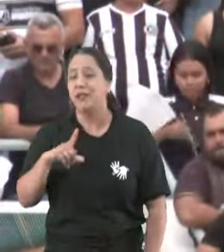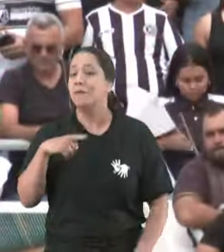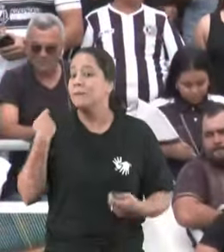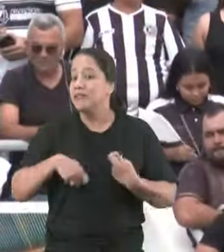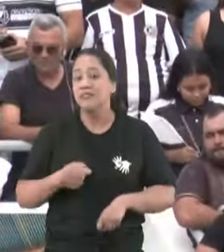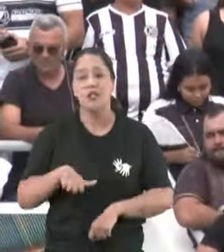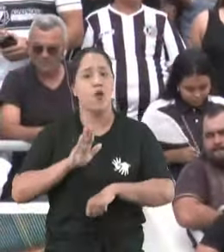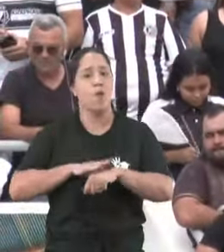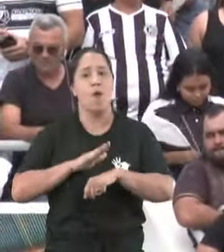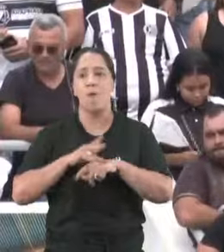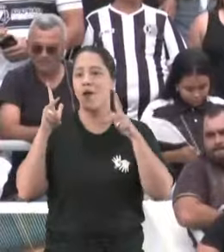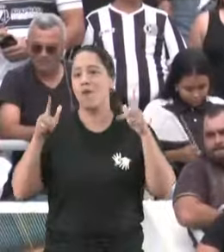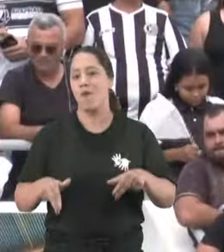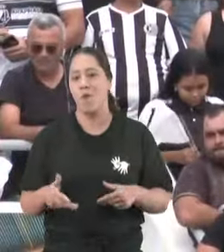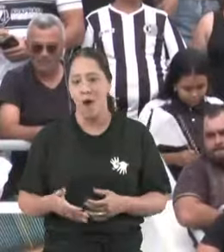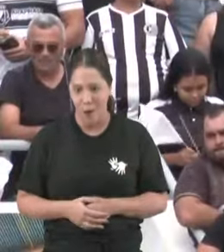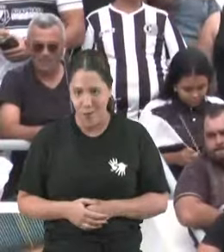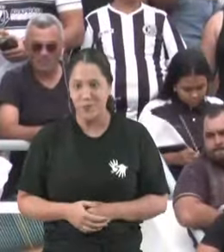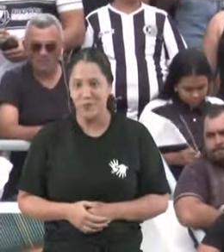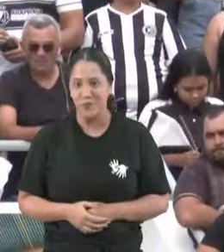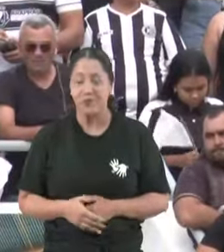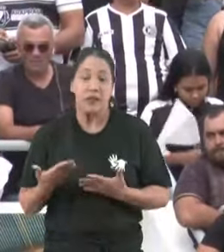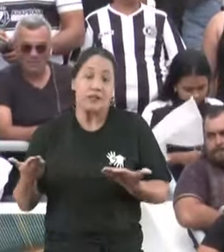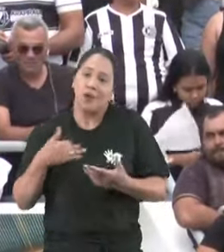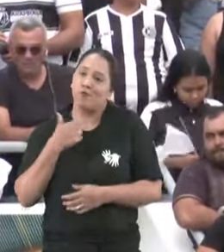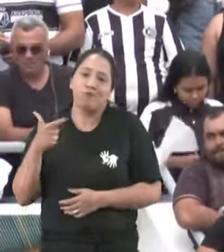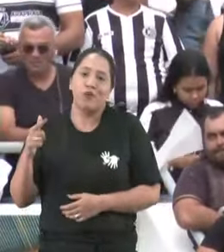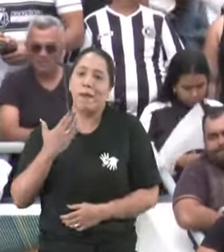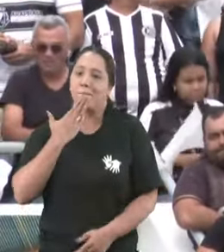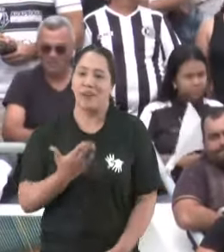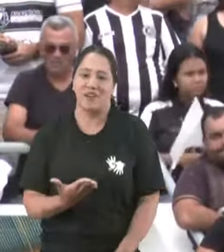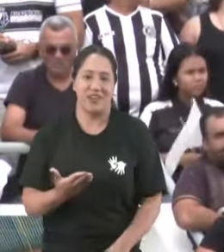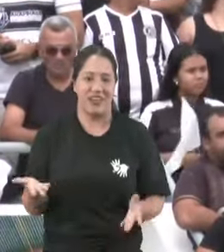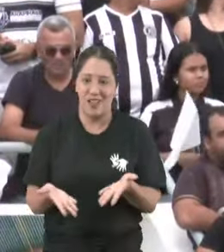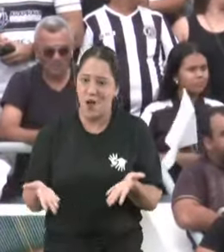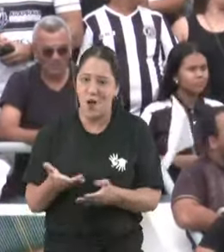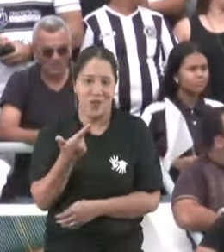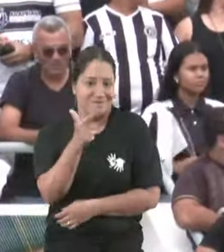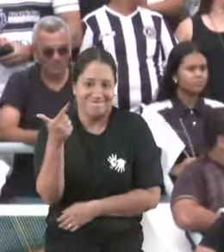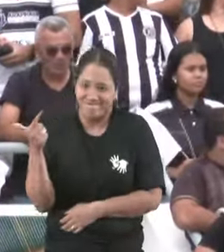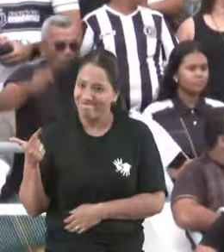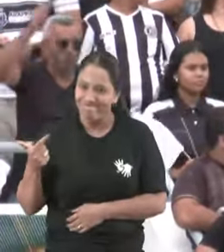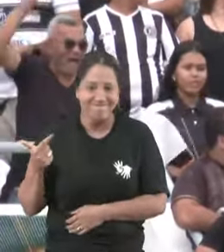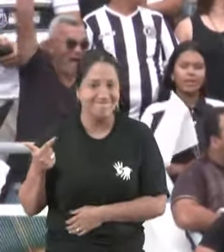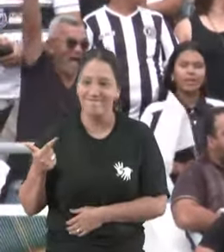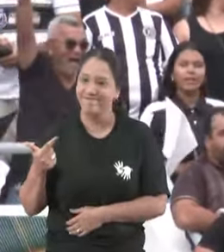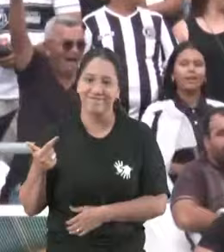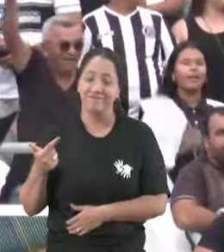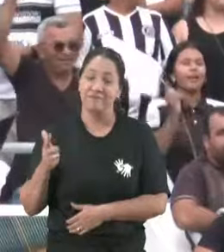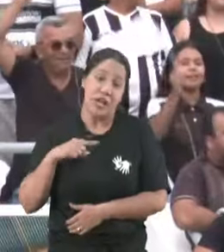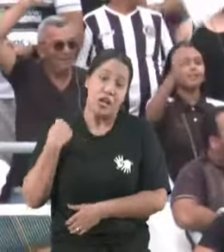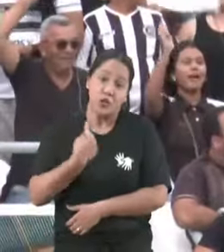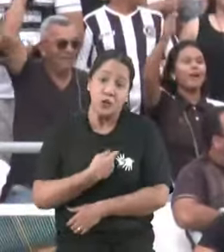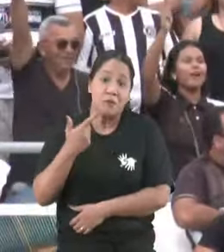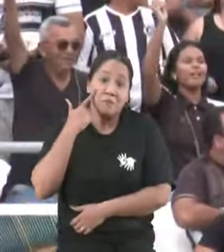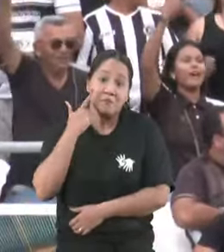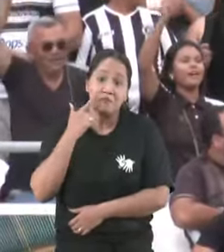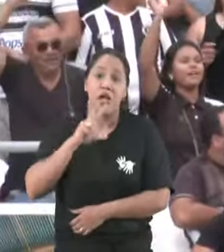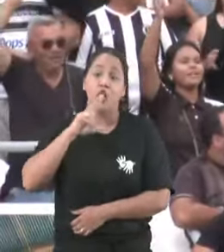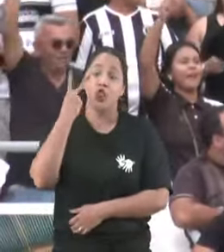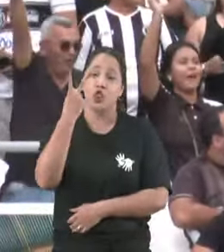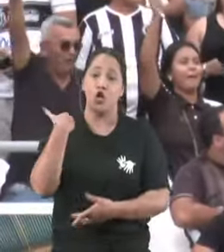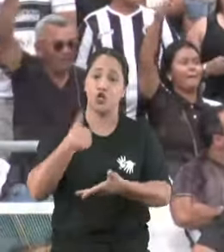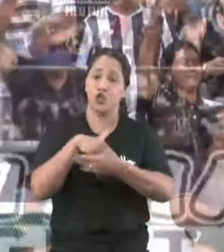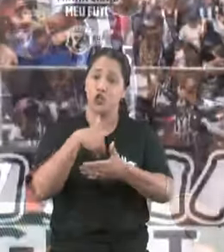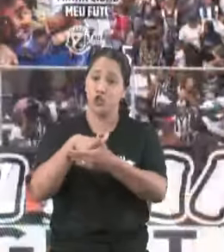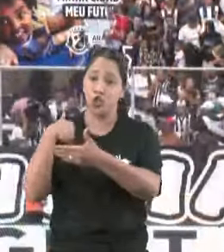como esse. Então entendo que não há favorito nessa decisão. E que vamos para dois jogos